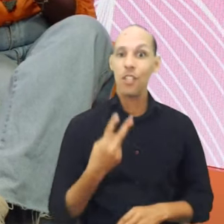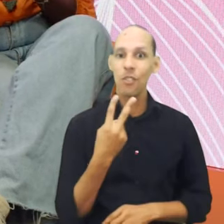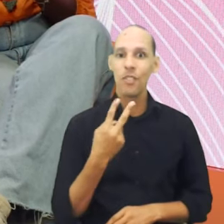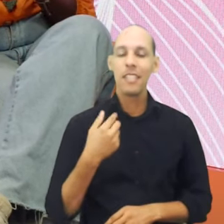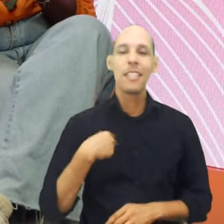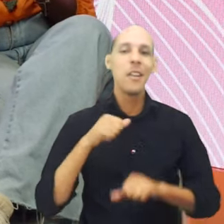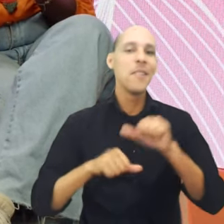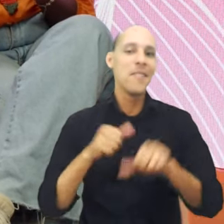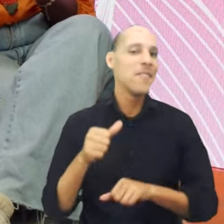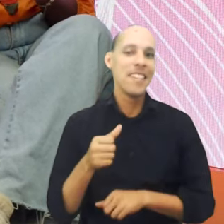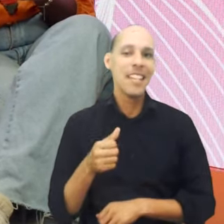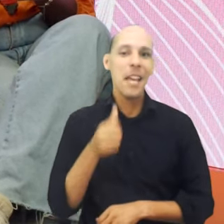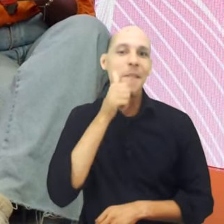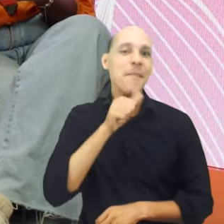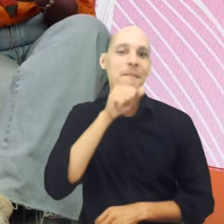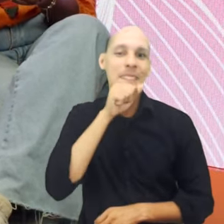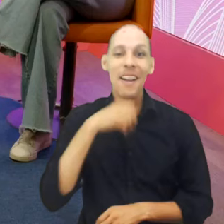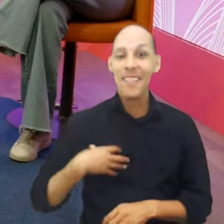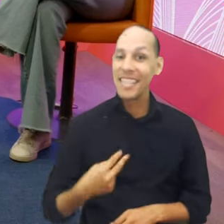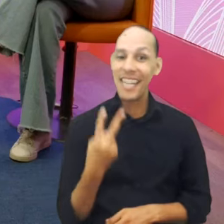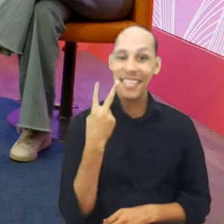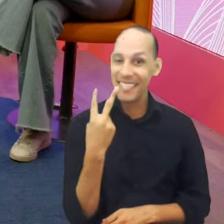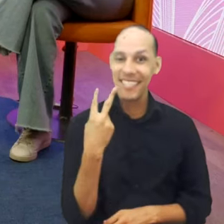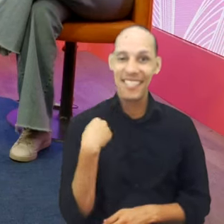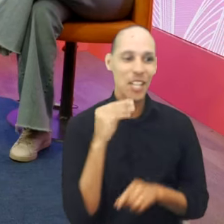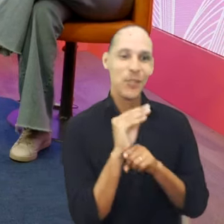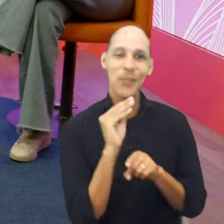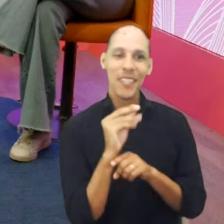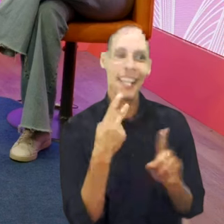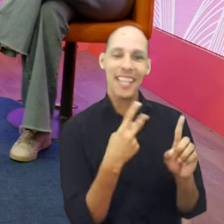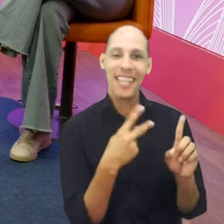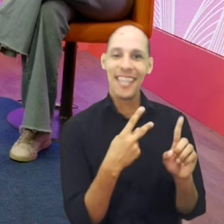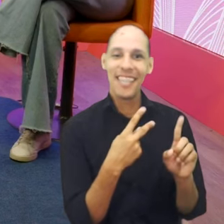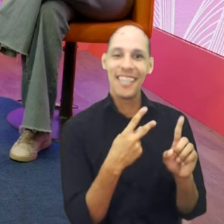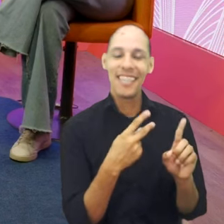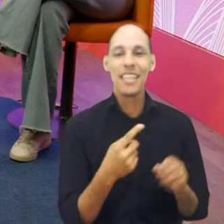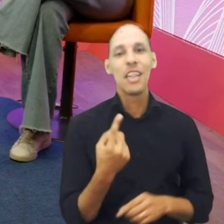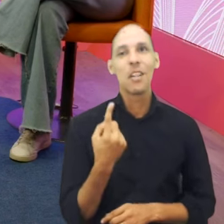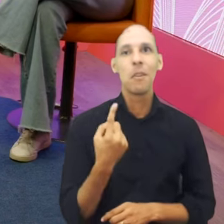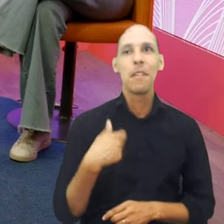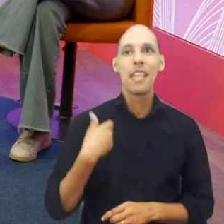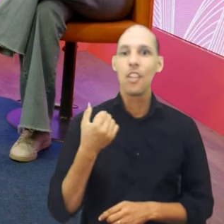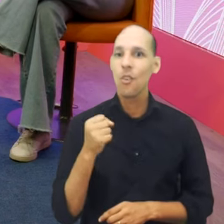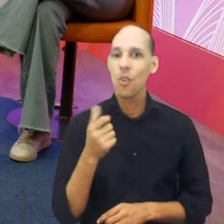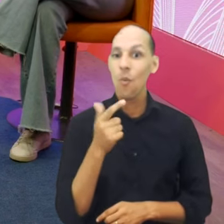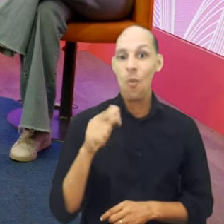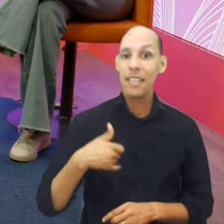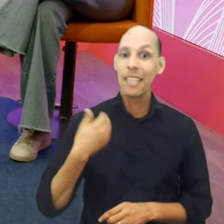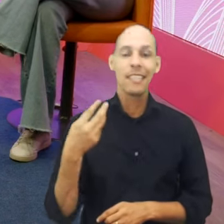Em 6 meses eu me tornei mãe de duas meninas. Hoje uma tem 8, a outra tem